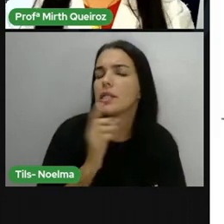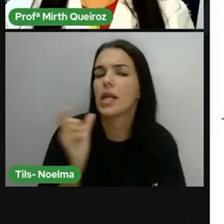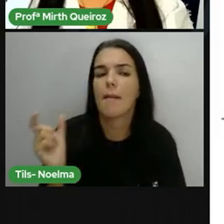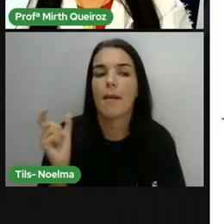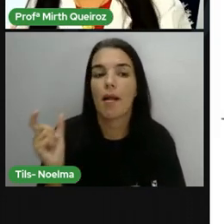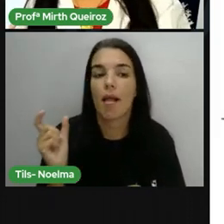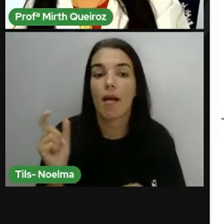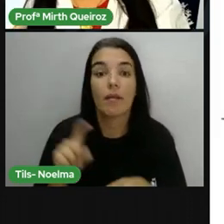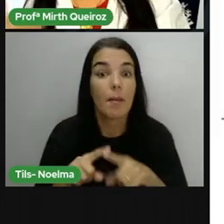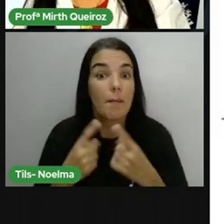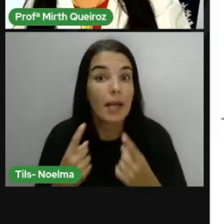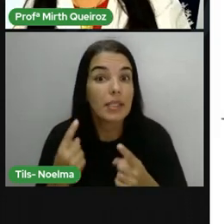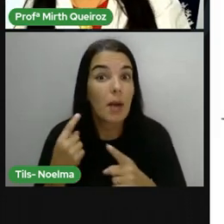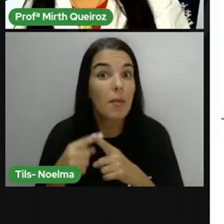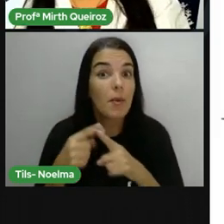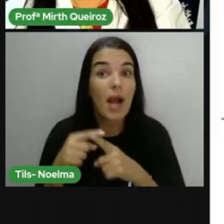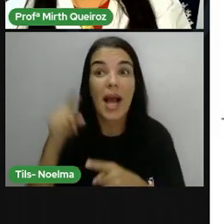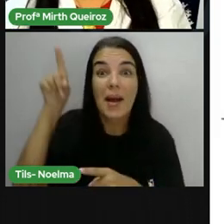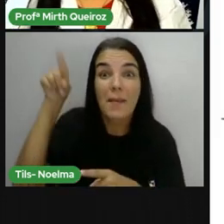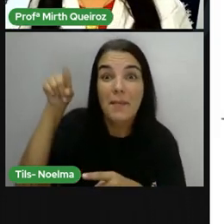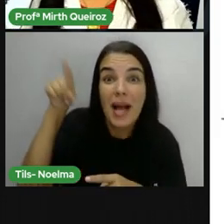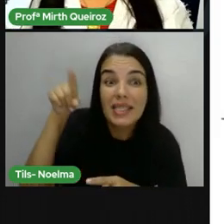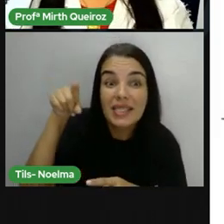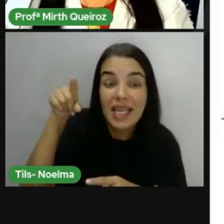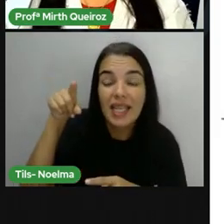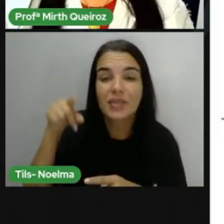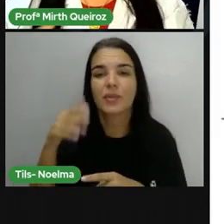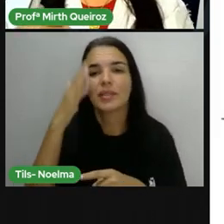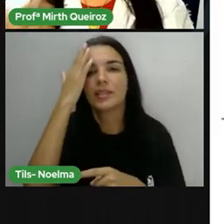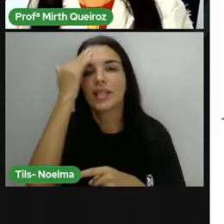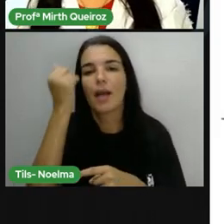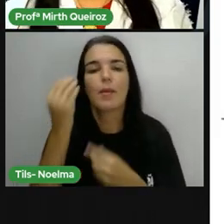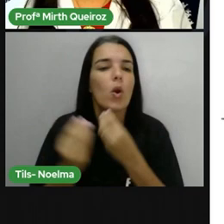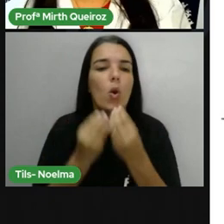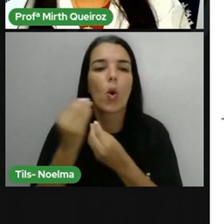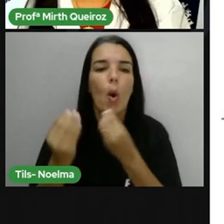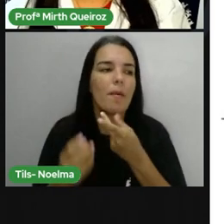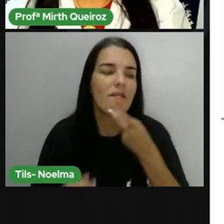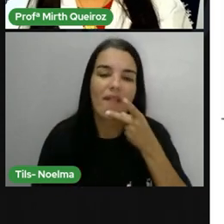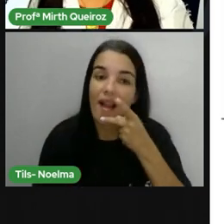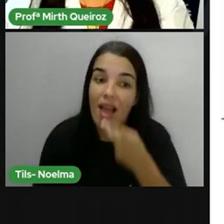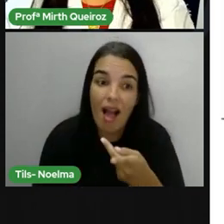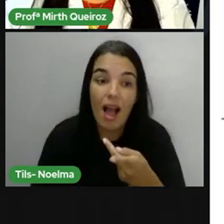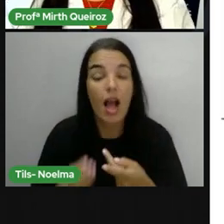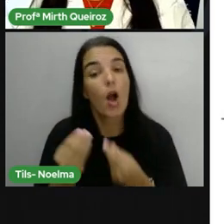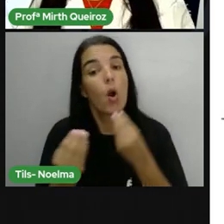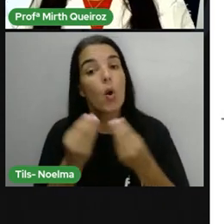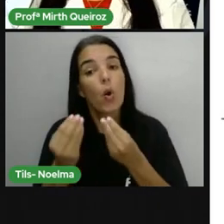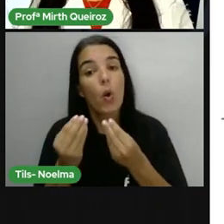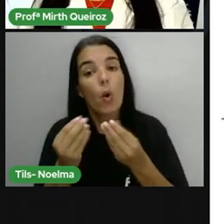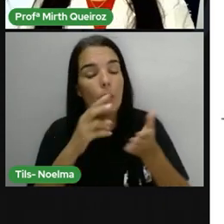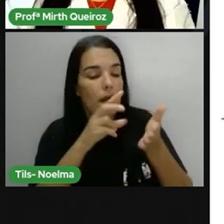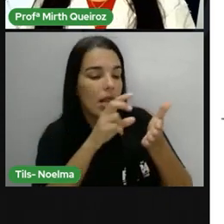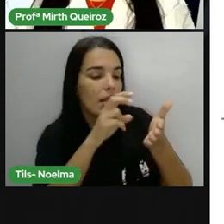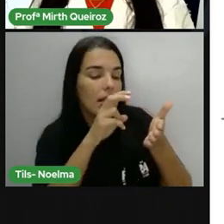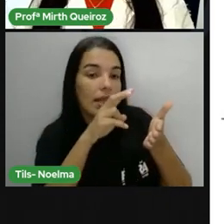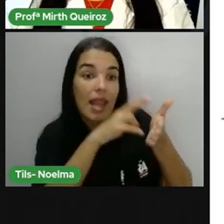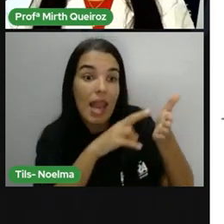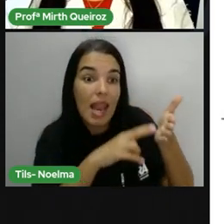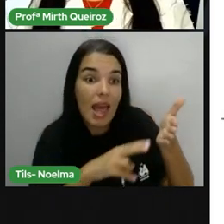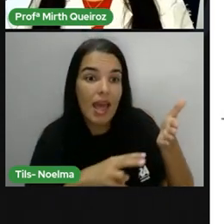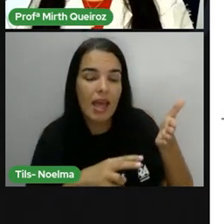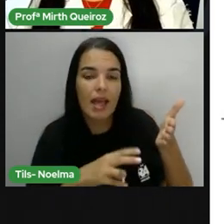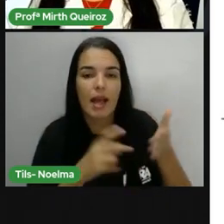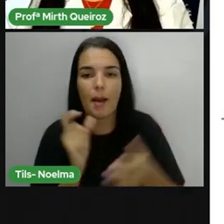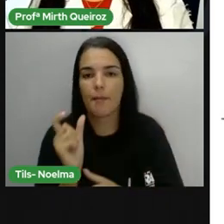do acento a gente sabe como ler a palavra, né? Como falar a palavra, mesmo sem saber o significado.